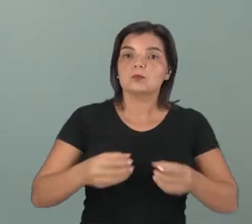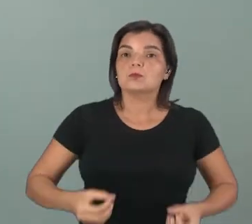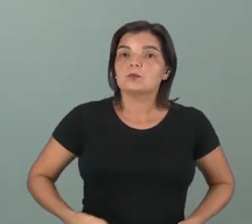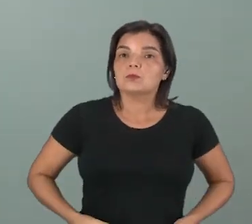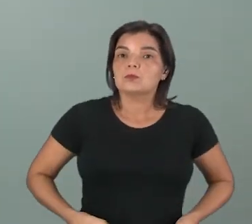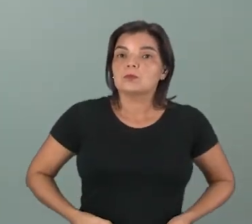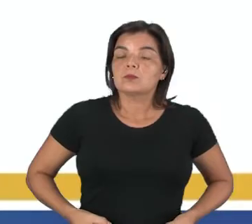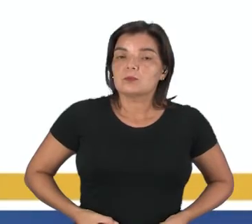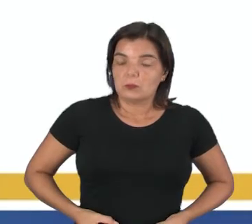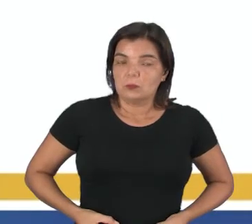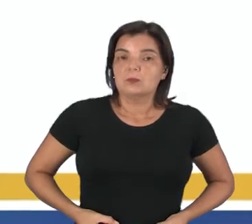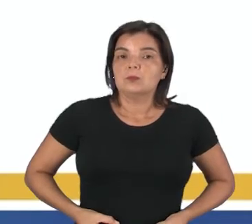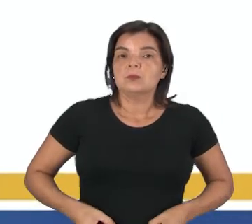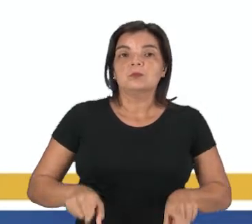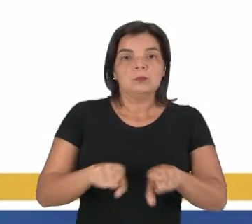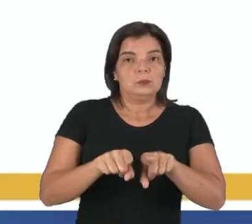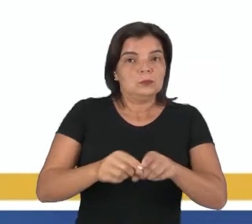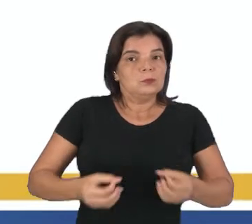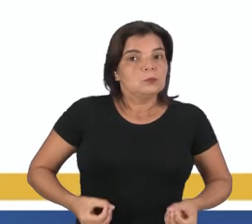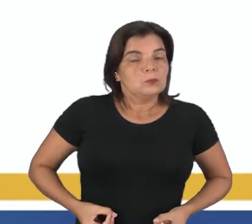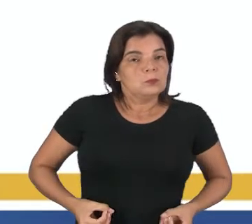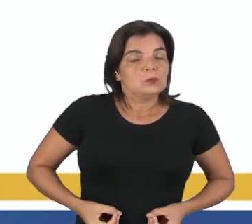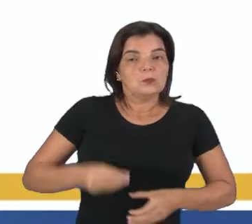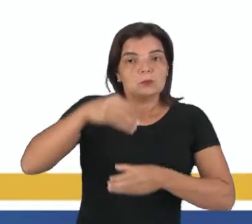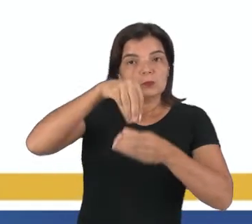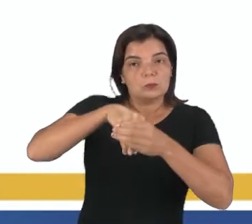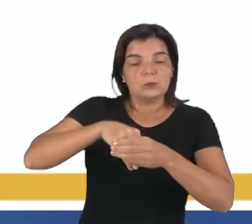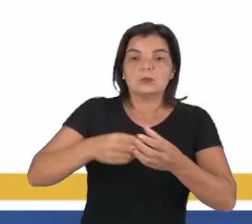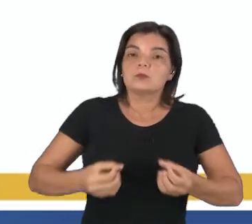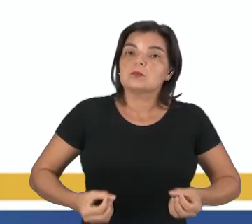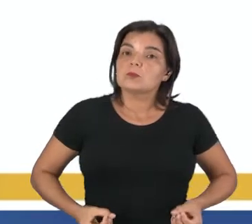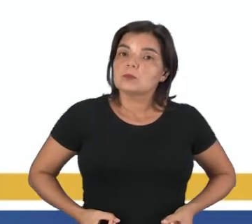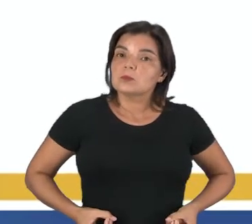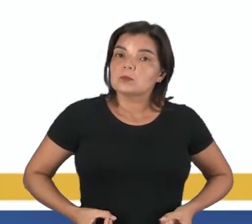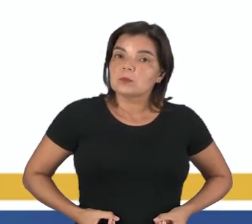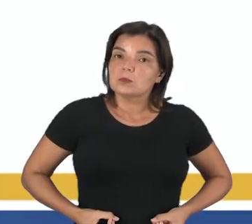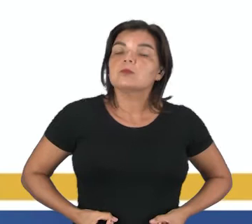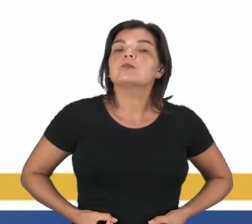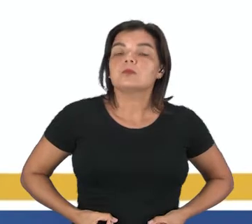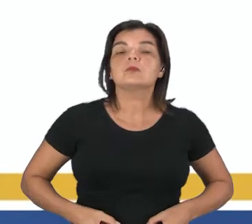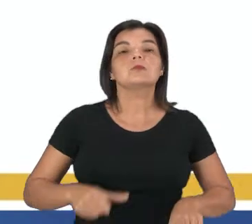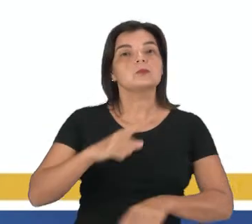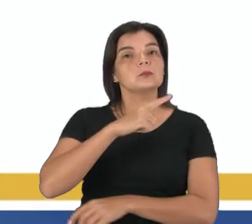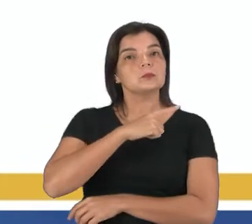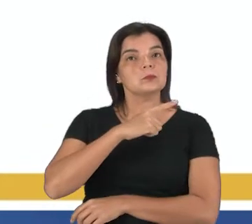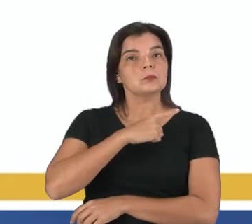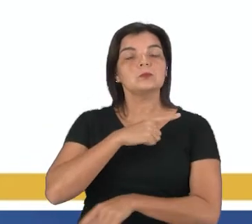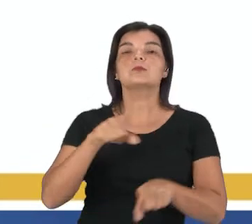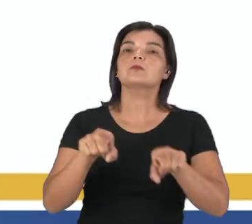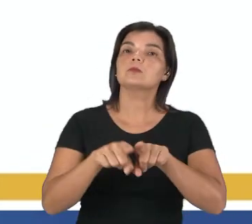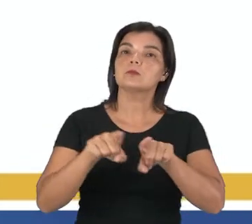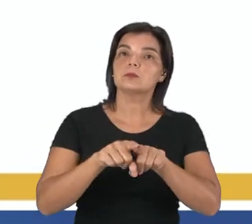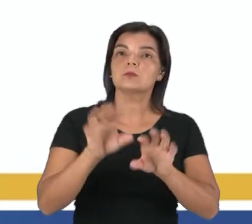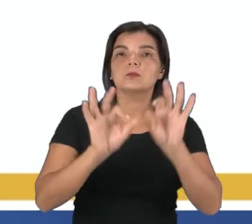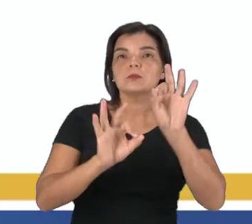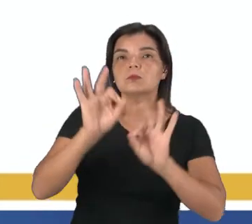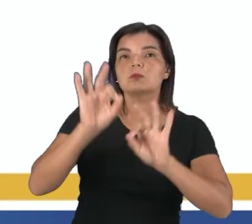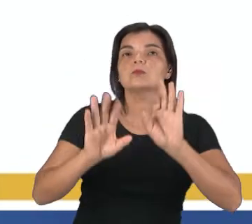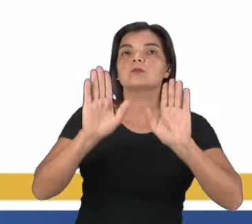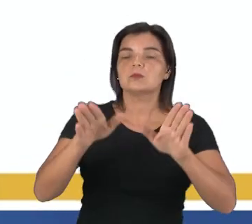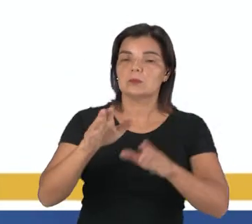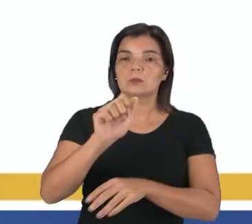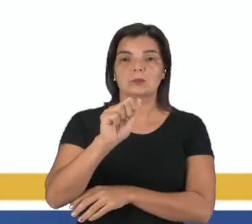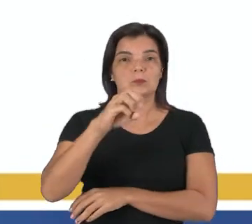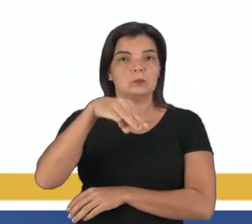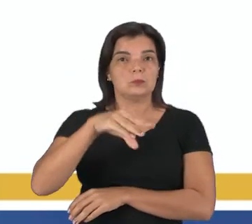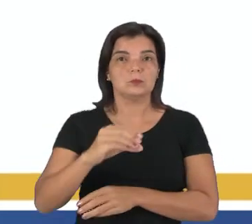ovários, retomando aqui a questão dos órgãos internos humanos, A gente tem os ovários, que são estruturas que já vão